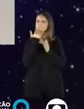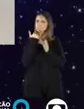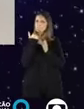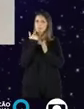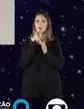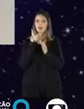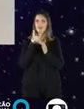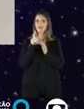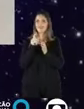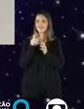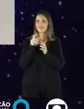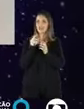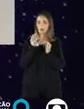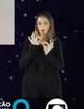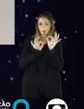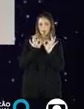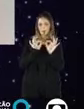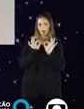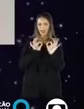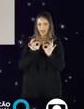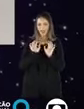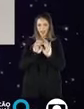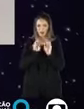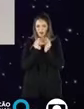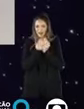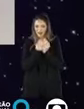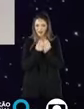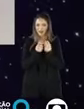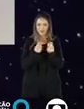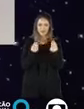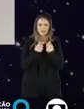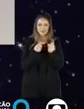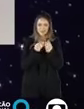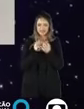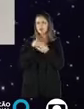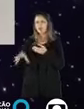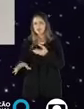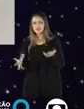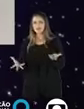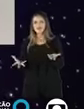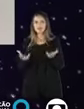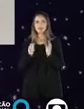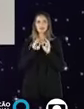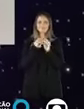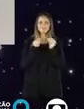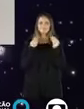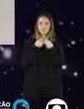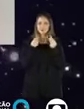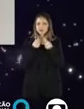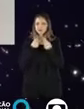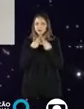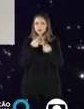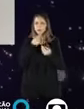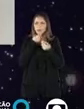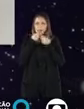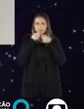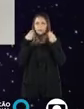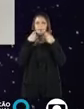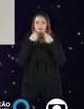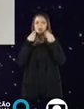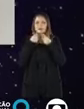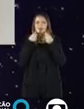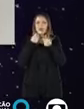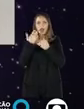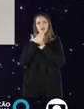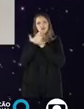não convencionais nas preparações, porque dão textura, essa parte sensorial, ajuda bastante na